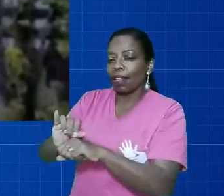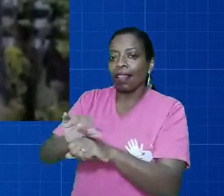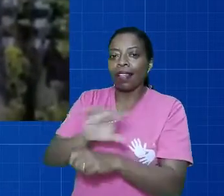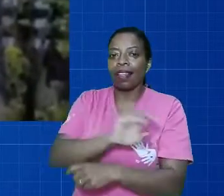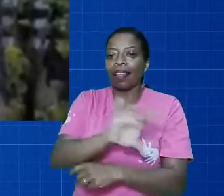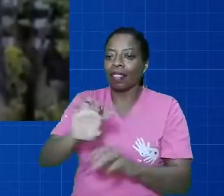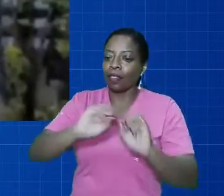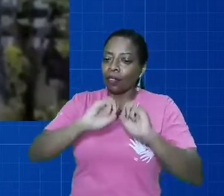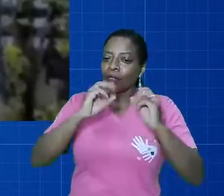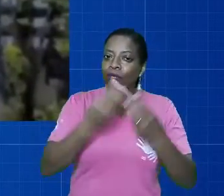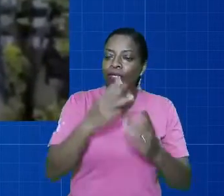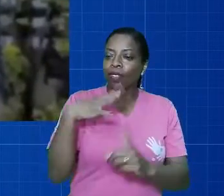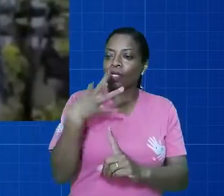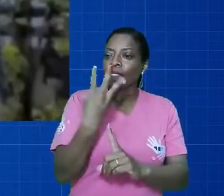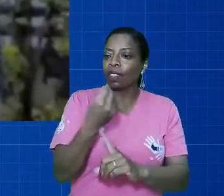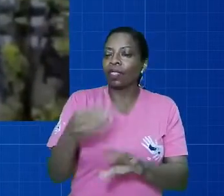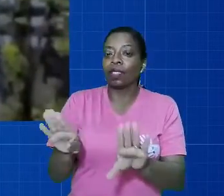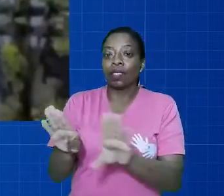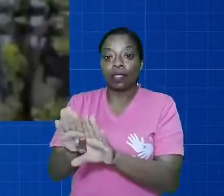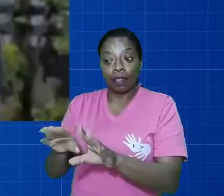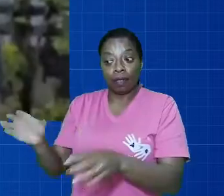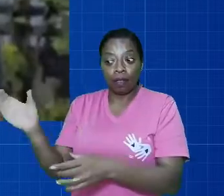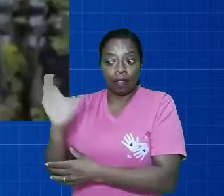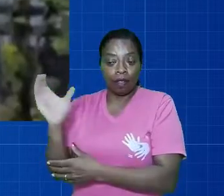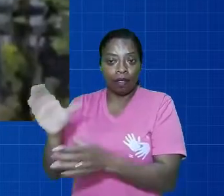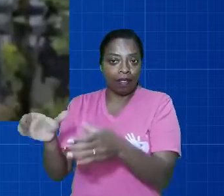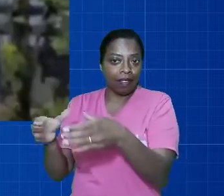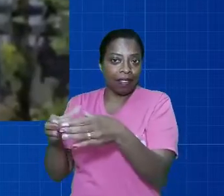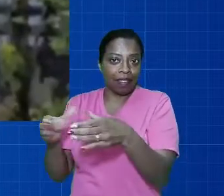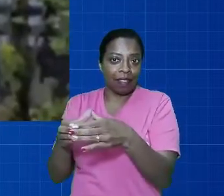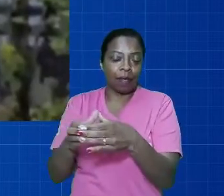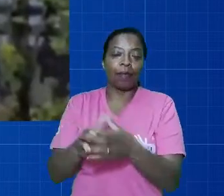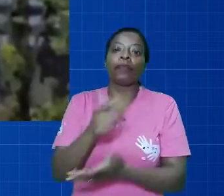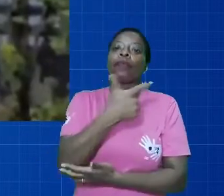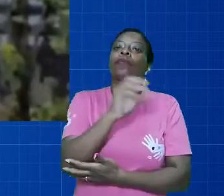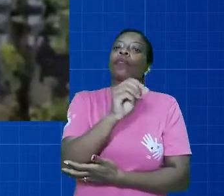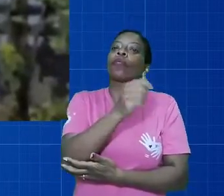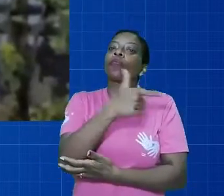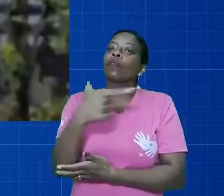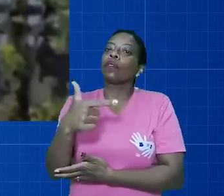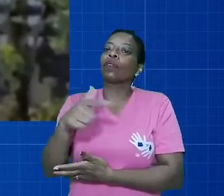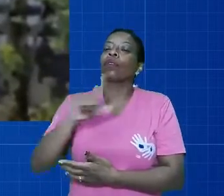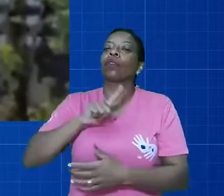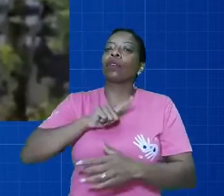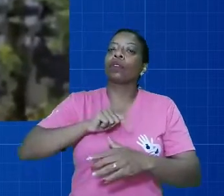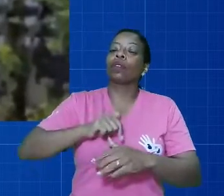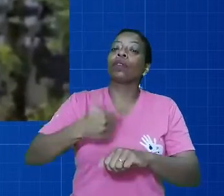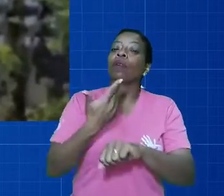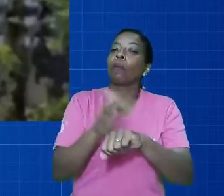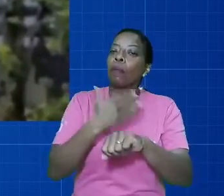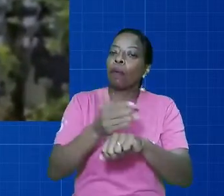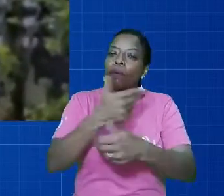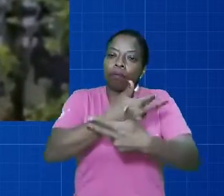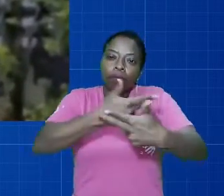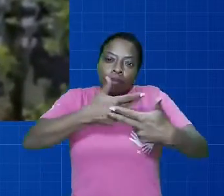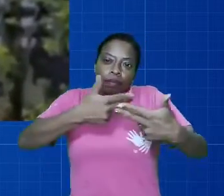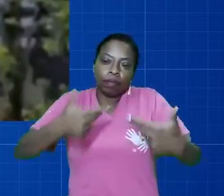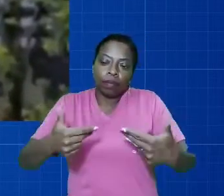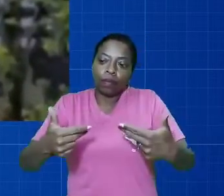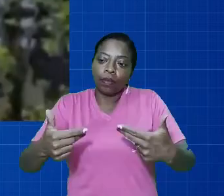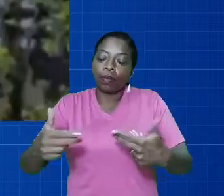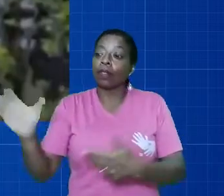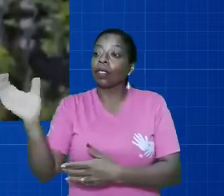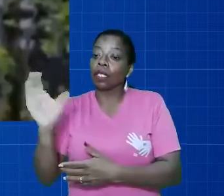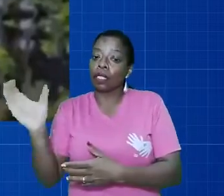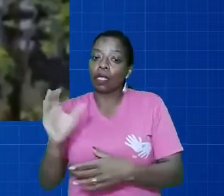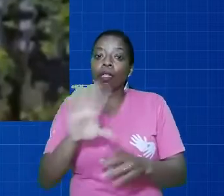No caso de 2022, nós trabalhamos um outro projeto, que foi o projeto de práticas diferenciadas do Clube de Ciências e Oficina de Arte. Os professores,